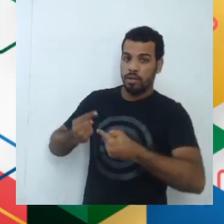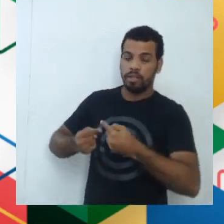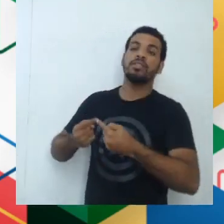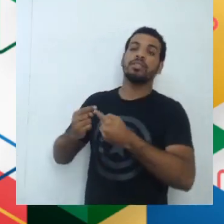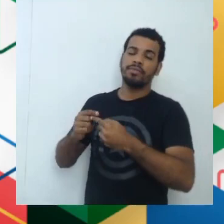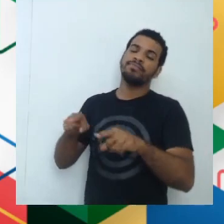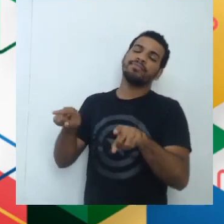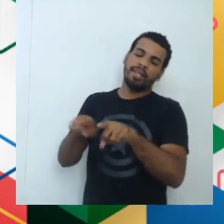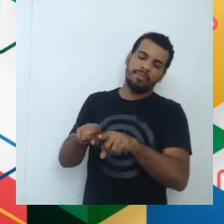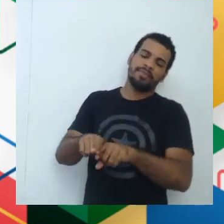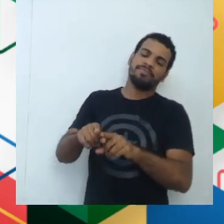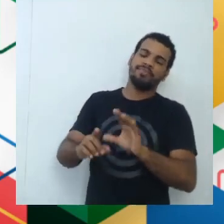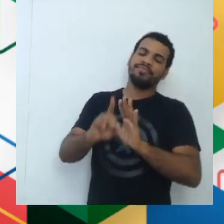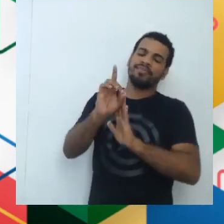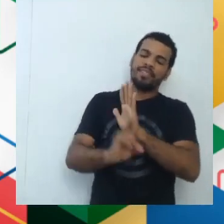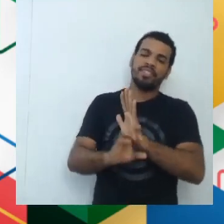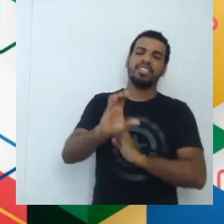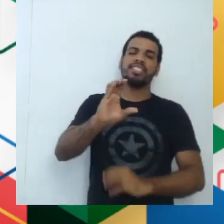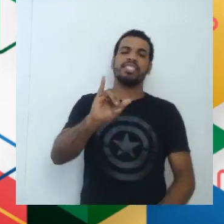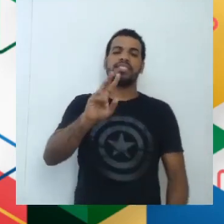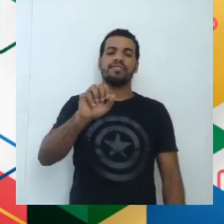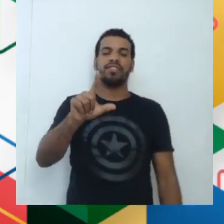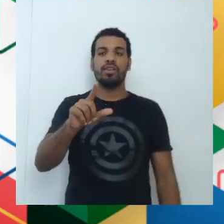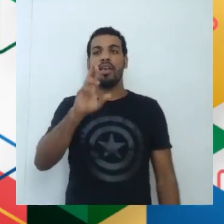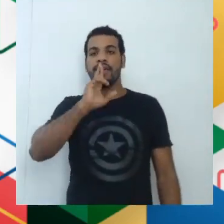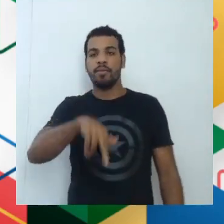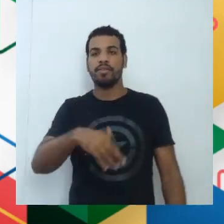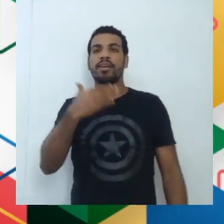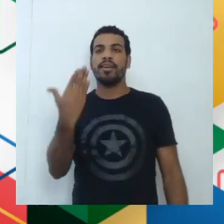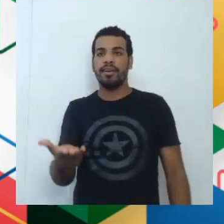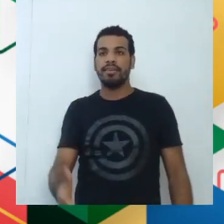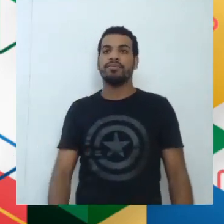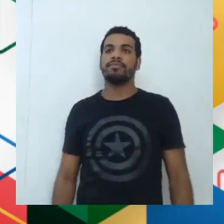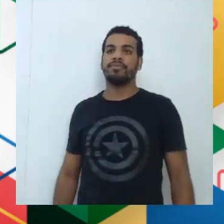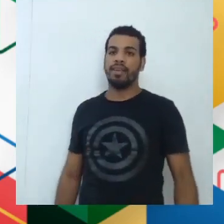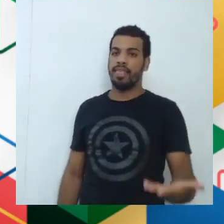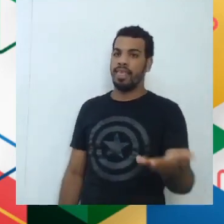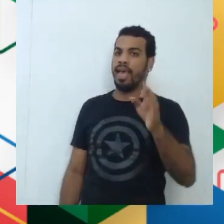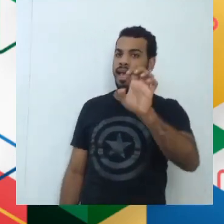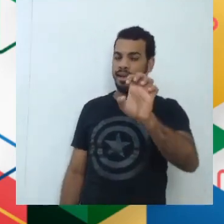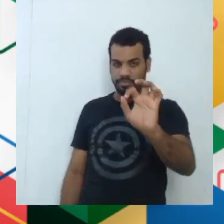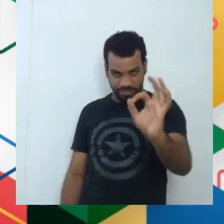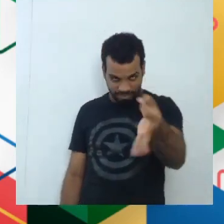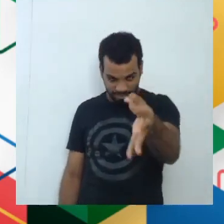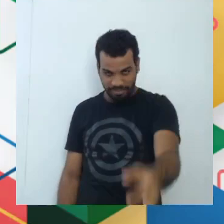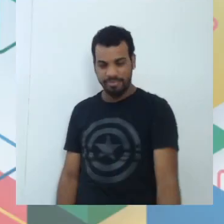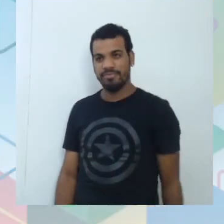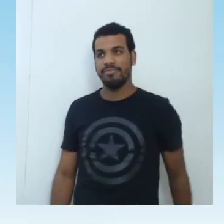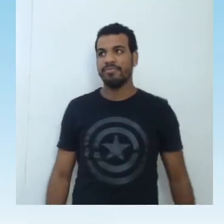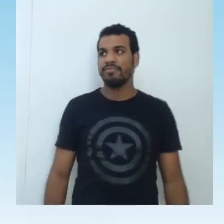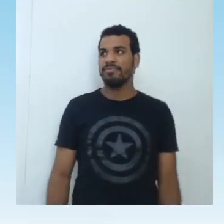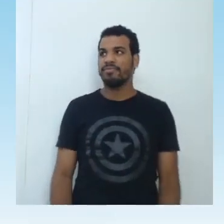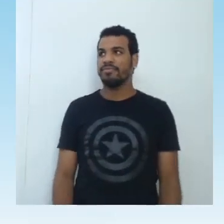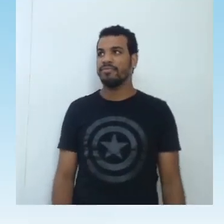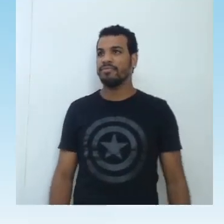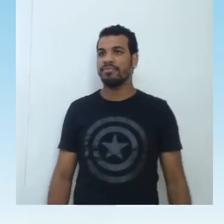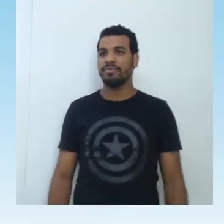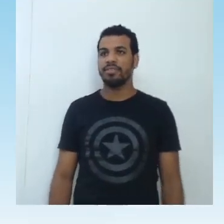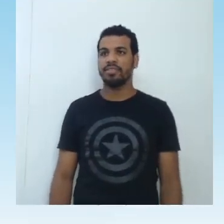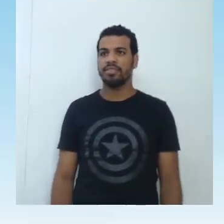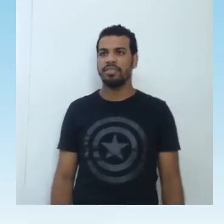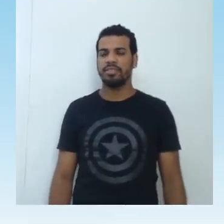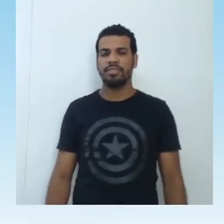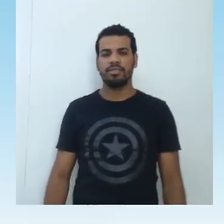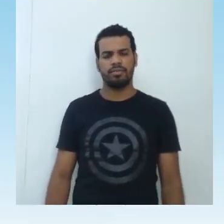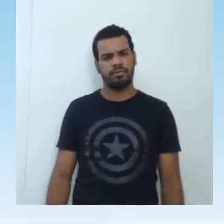também, obviamente, direitos civis. A resposta é a letra E, tá certo? A gente volta com a próxima